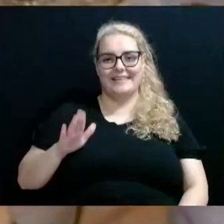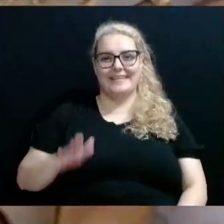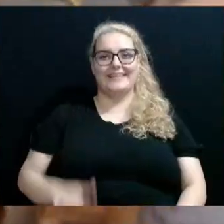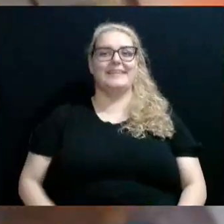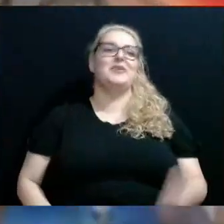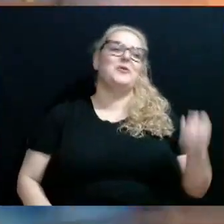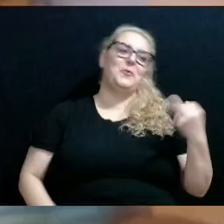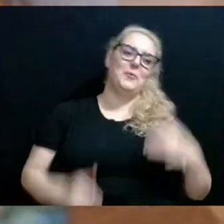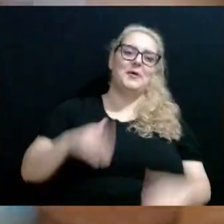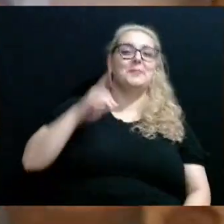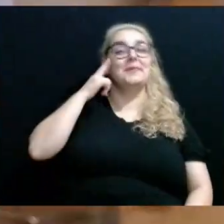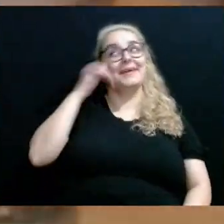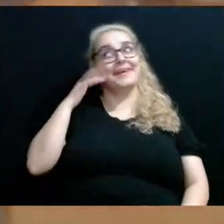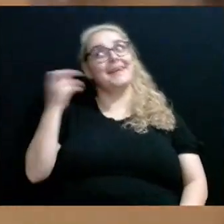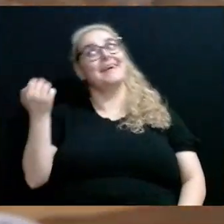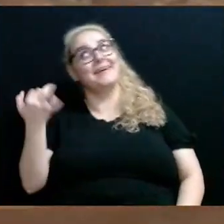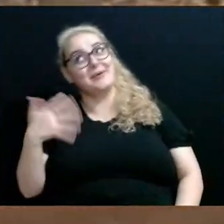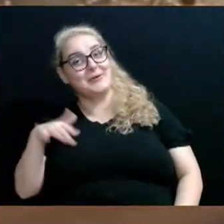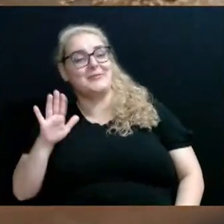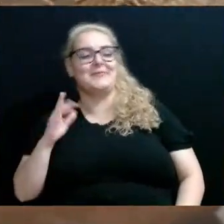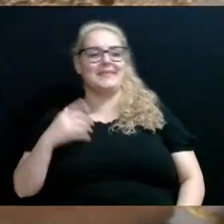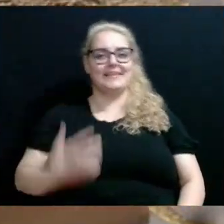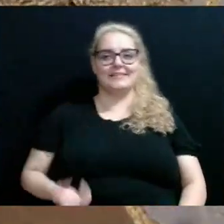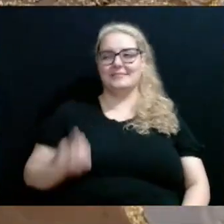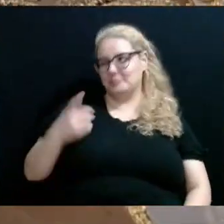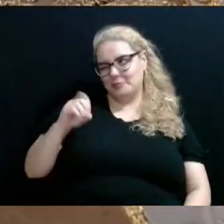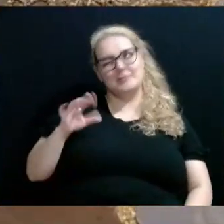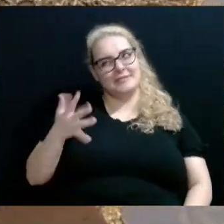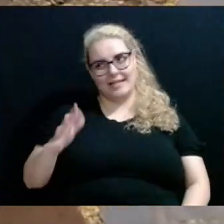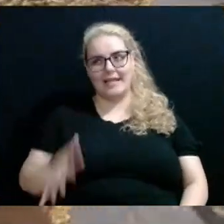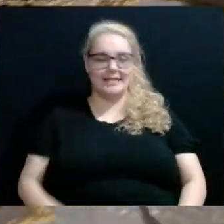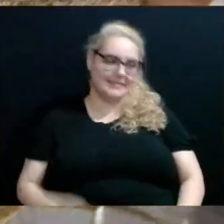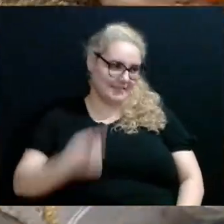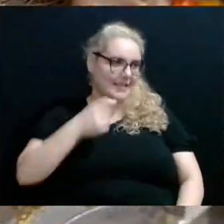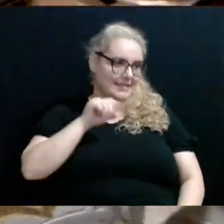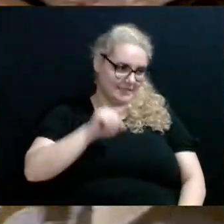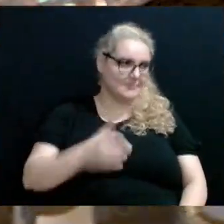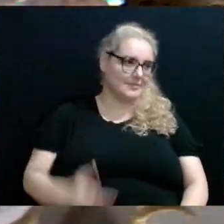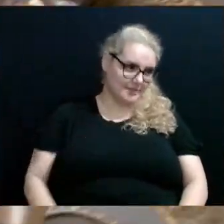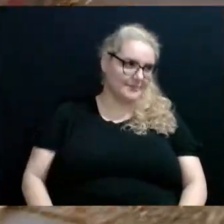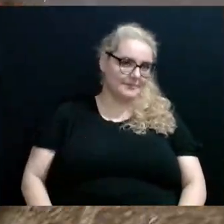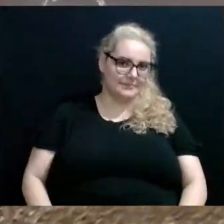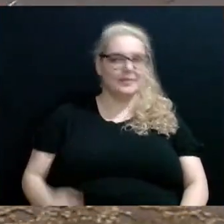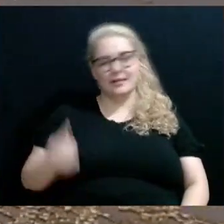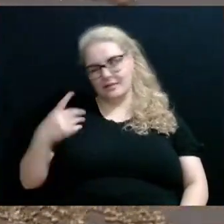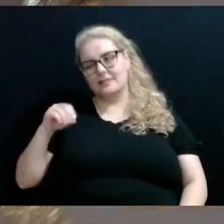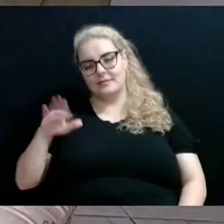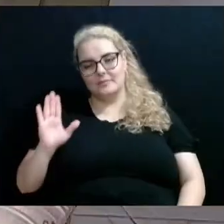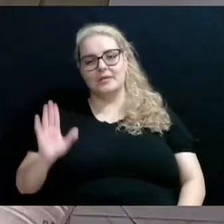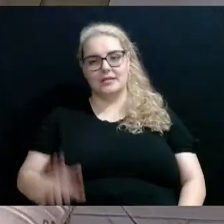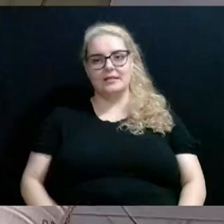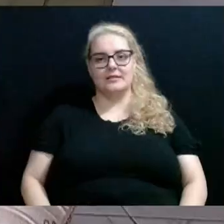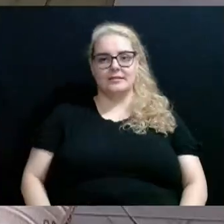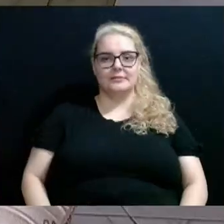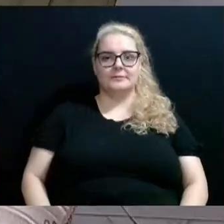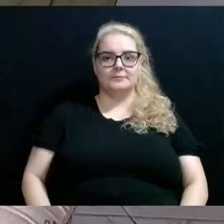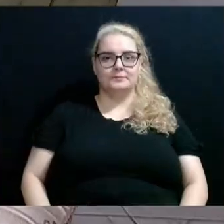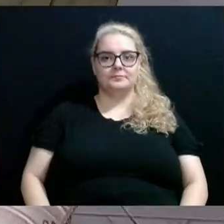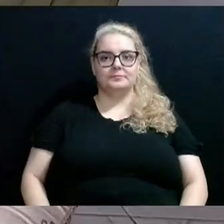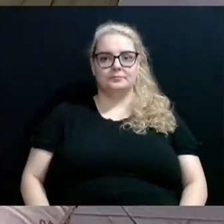que mais. pensar em quanto mais. Uns 10? Uns 10. Para mais, né? Eu tô chutando assim.